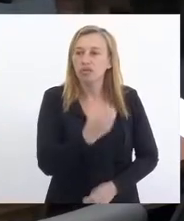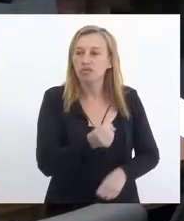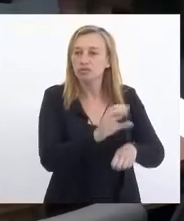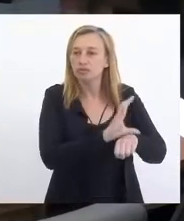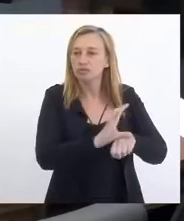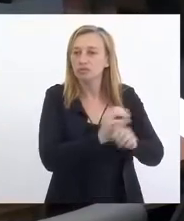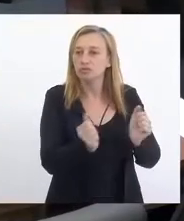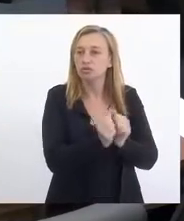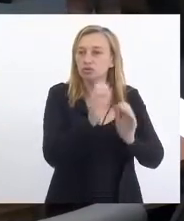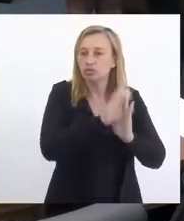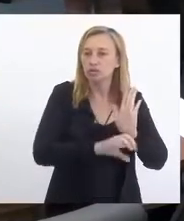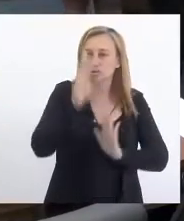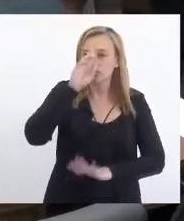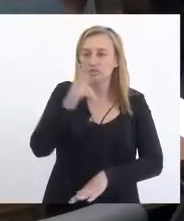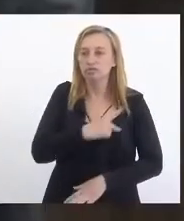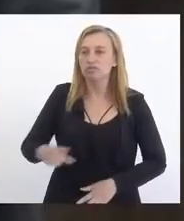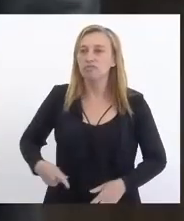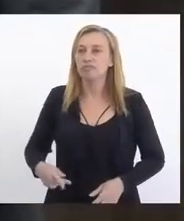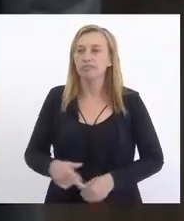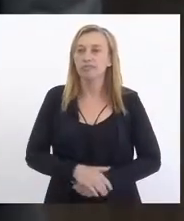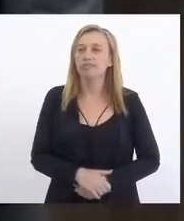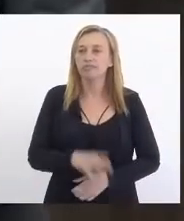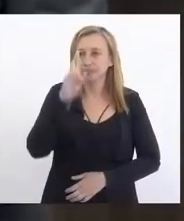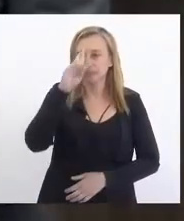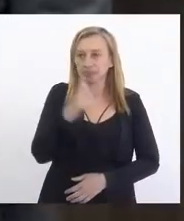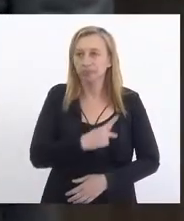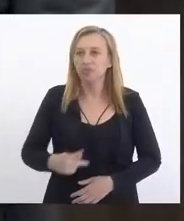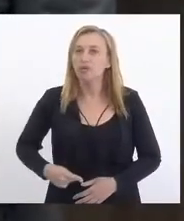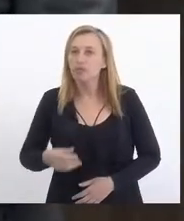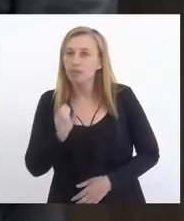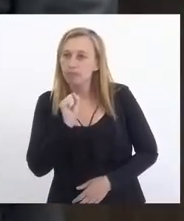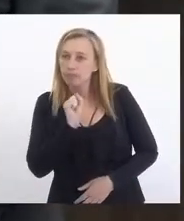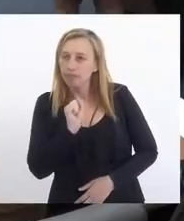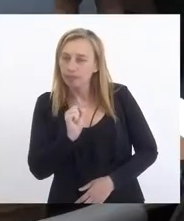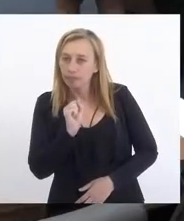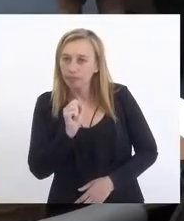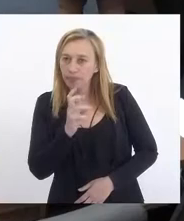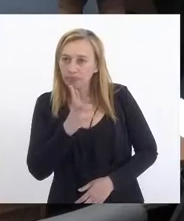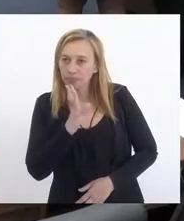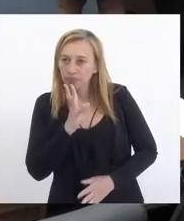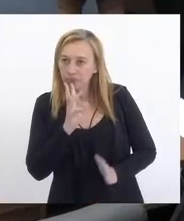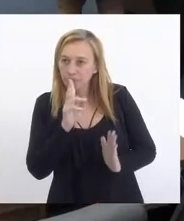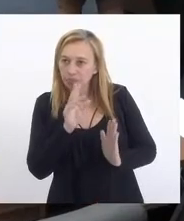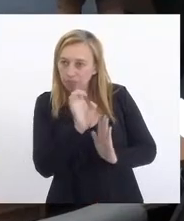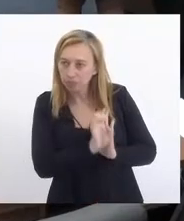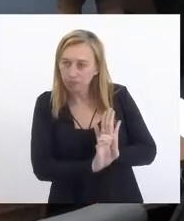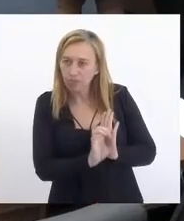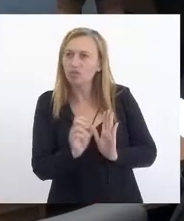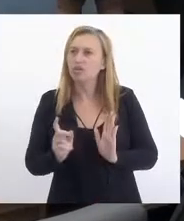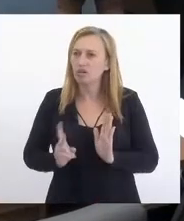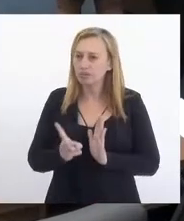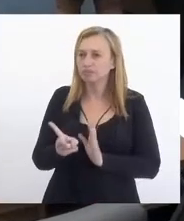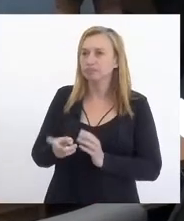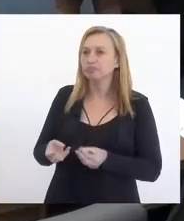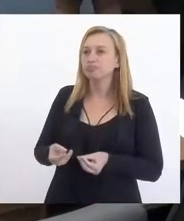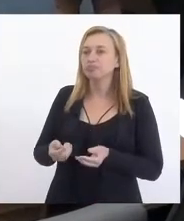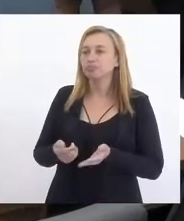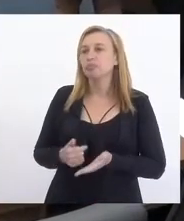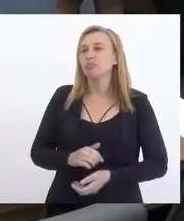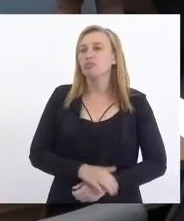constitucionalidade com emenda, presidente. Senhor presidente, posso conhecer a emenda? Sempre.